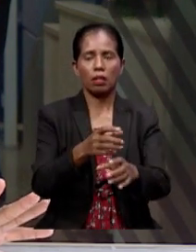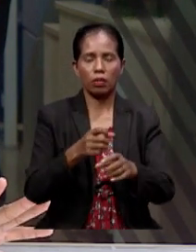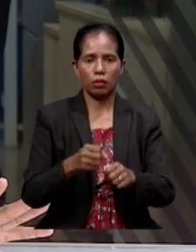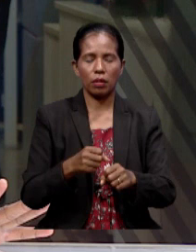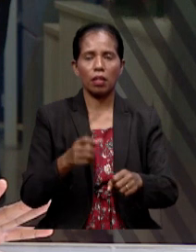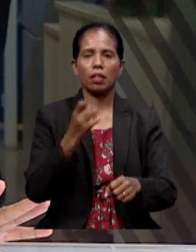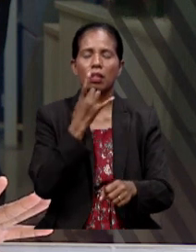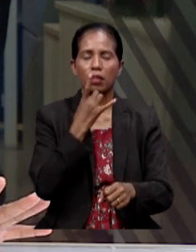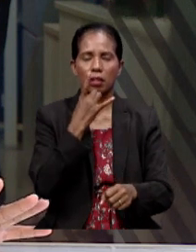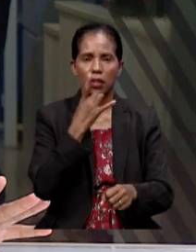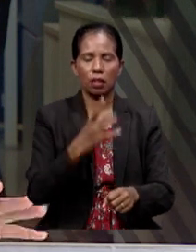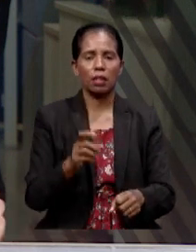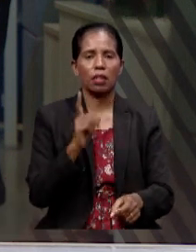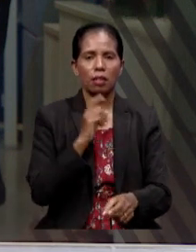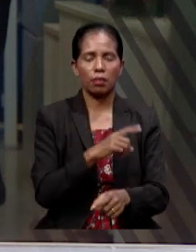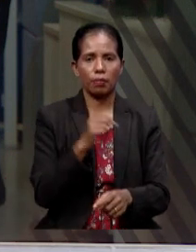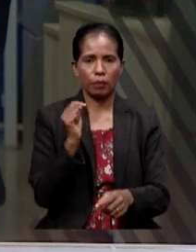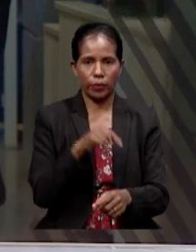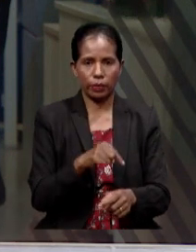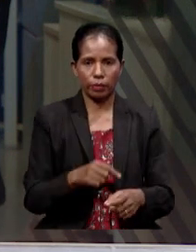eletricidade ilegal.